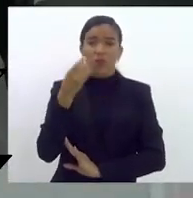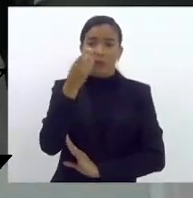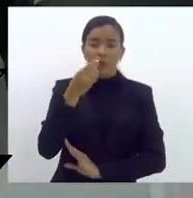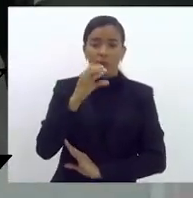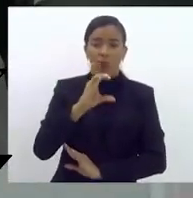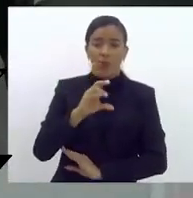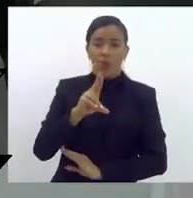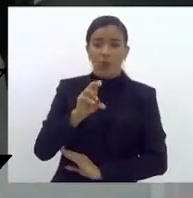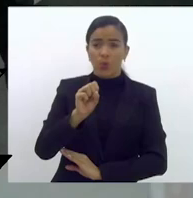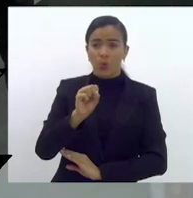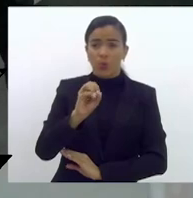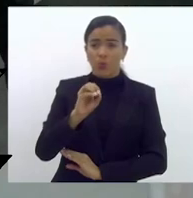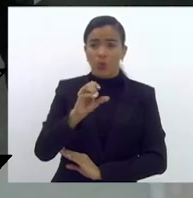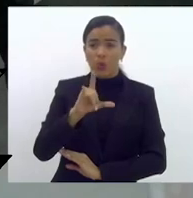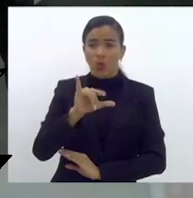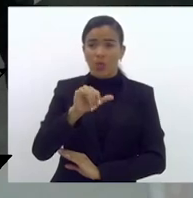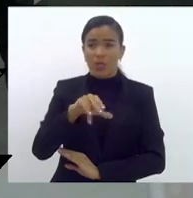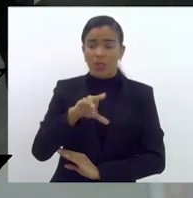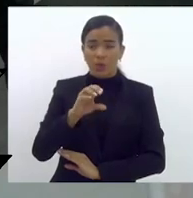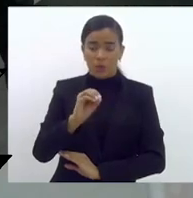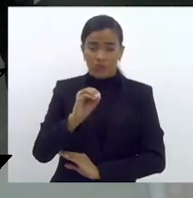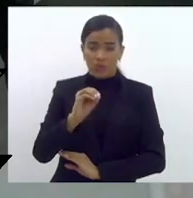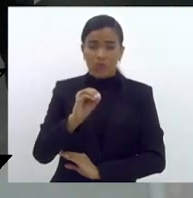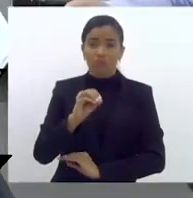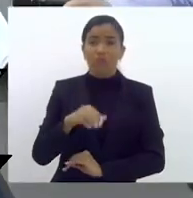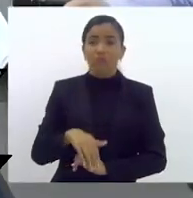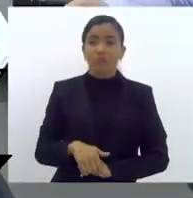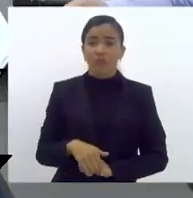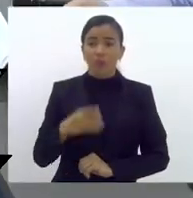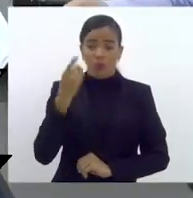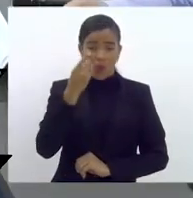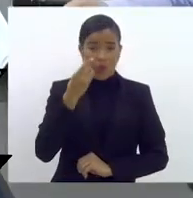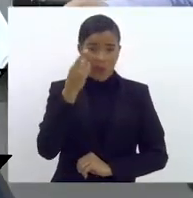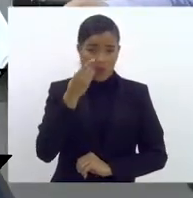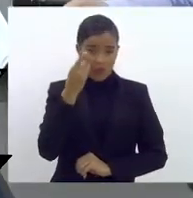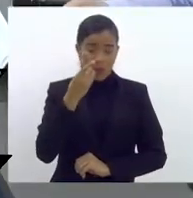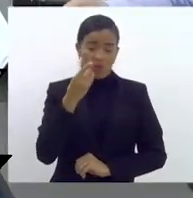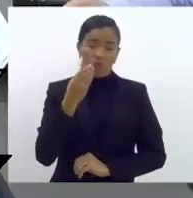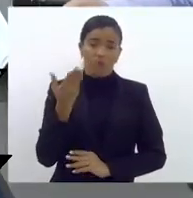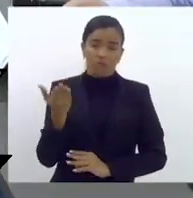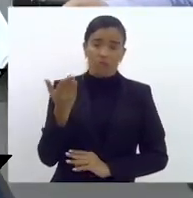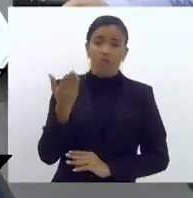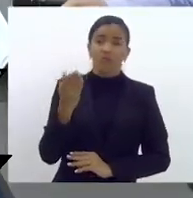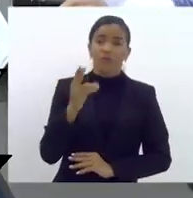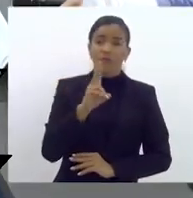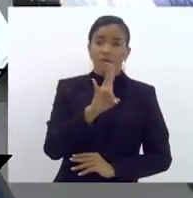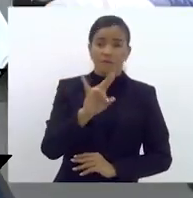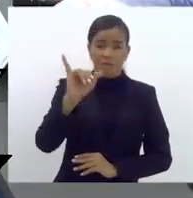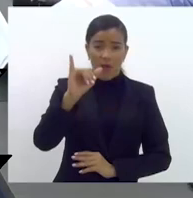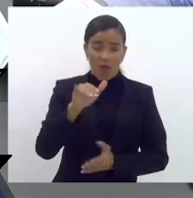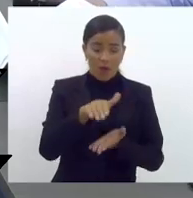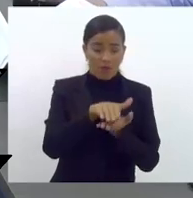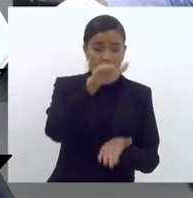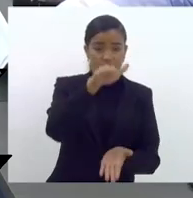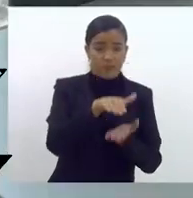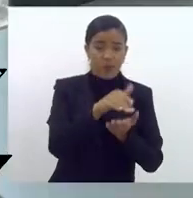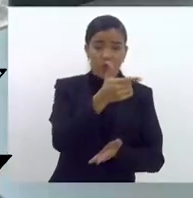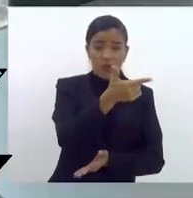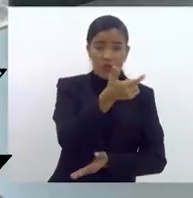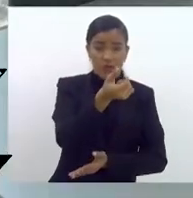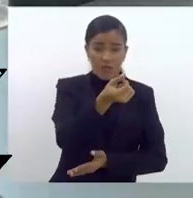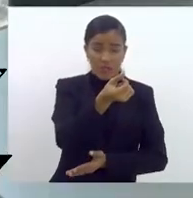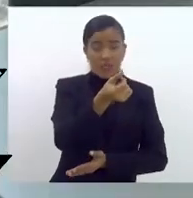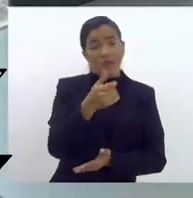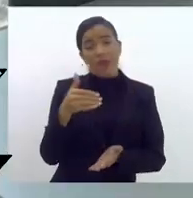pediu que cantasse os projetos dele tivessem pauta os projetos Deputado Vinícius cozzolino que vai aqui nesse bloco do 26